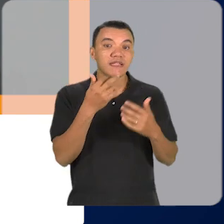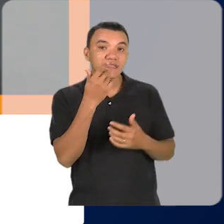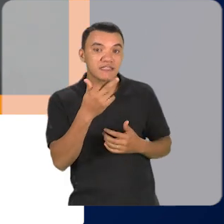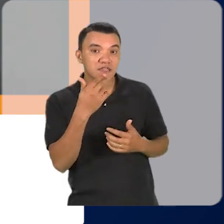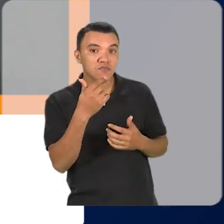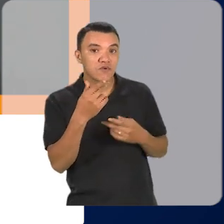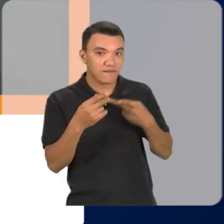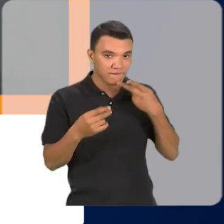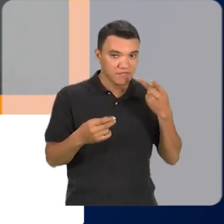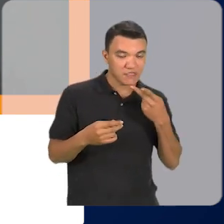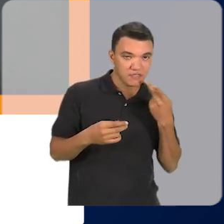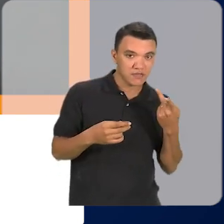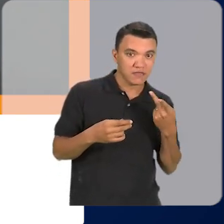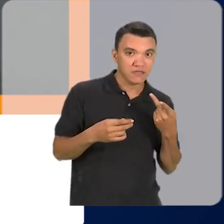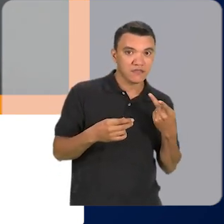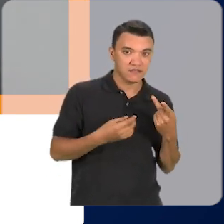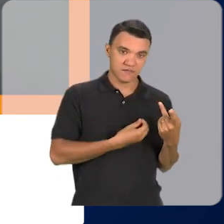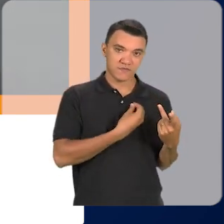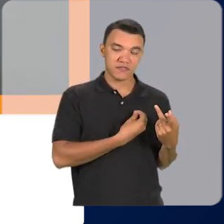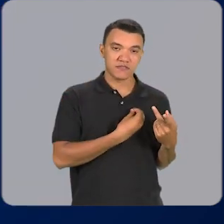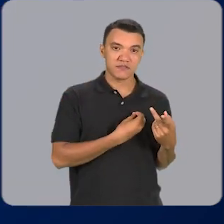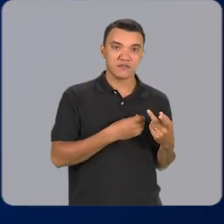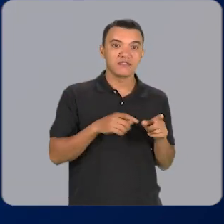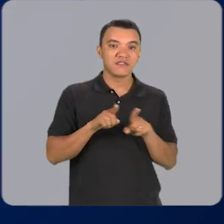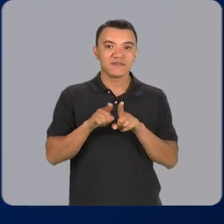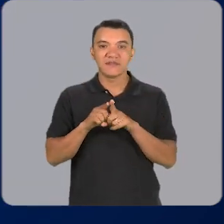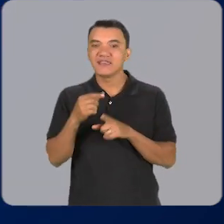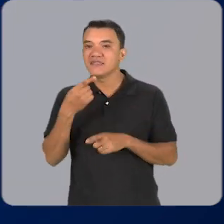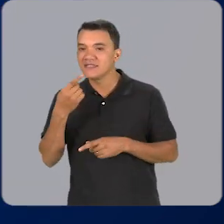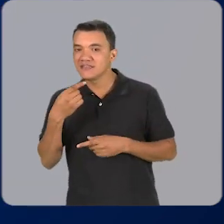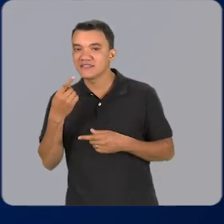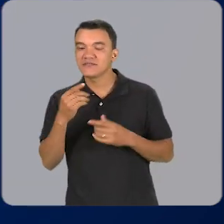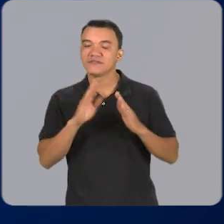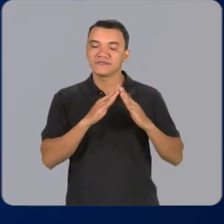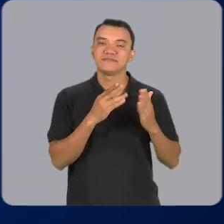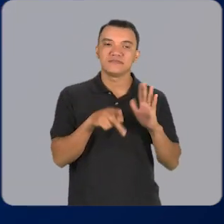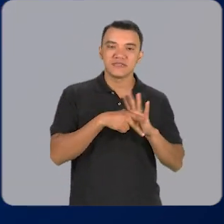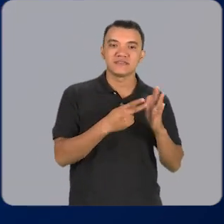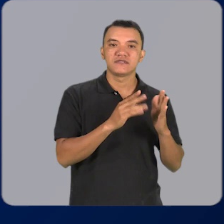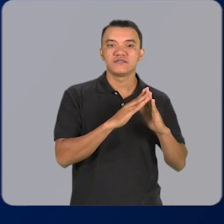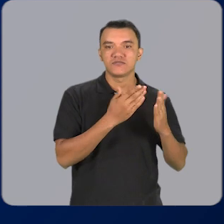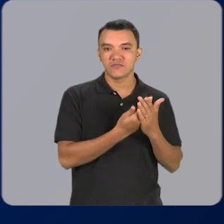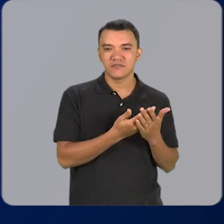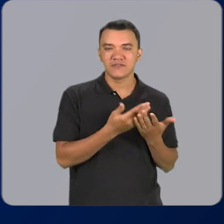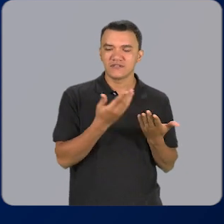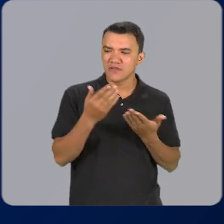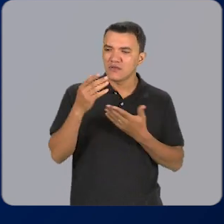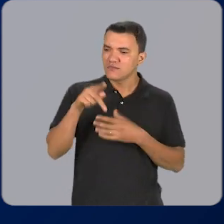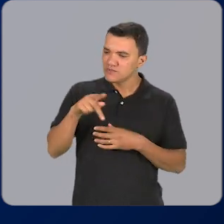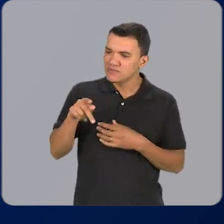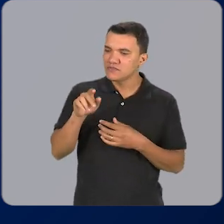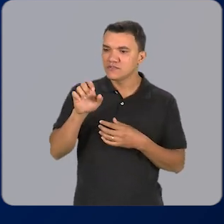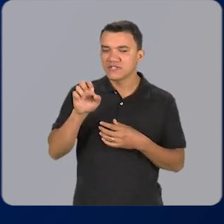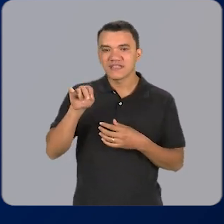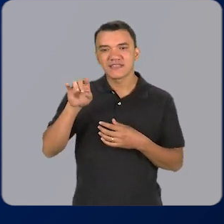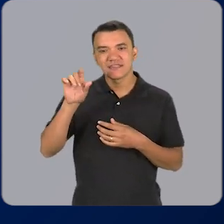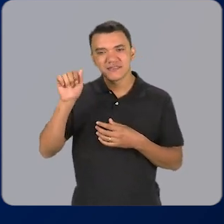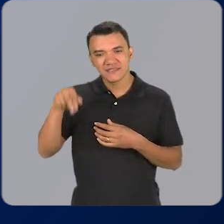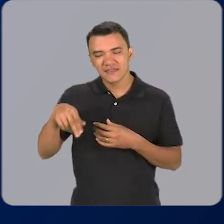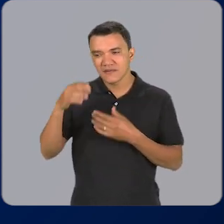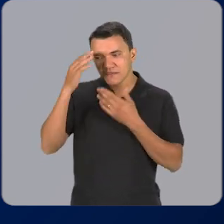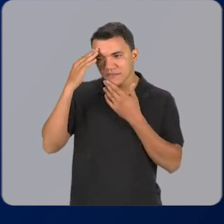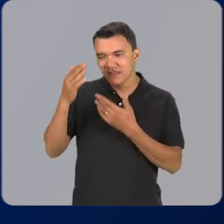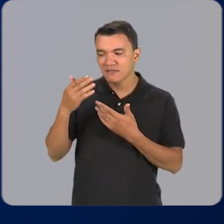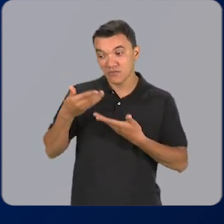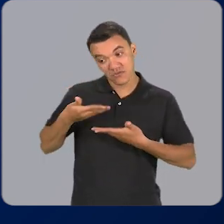da vida e a língua trabalhada na escola. Professora Eridan, obrigado, viu? A gente está esperando aqui o convite para a gente jantar na